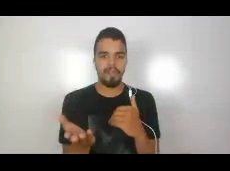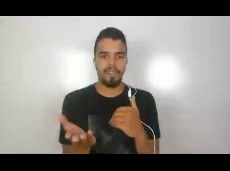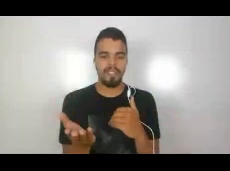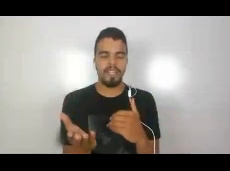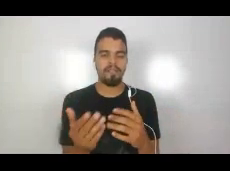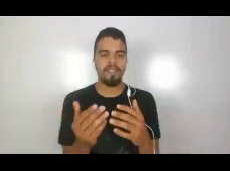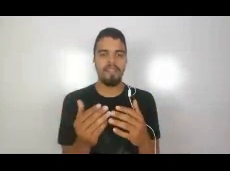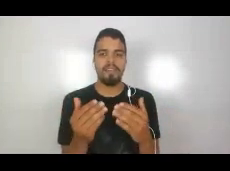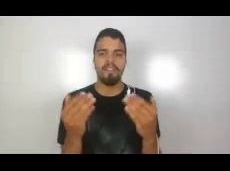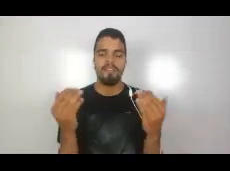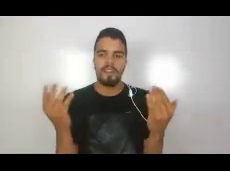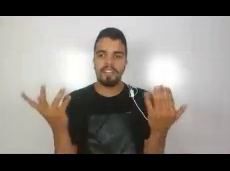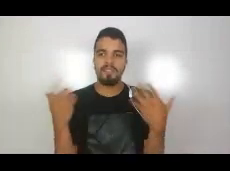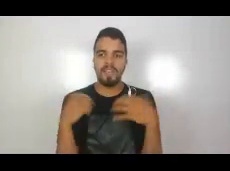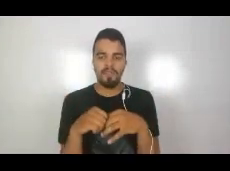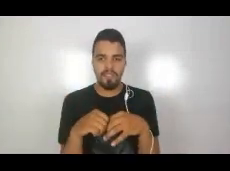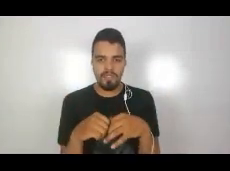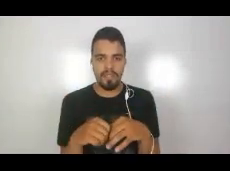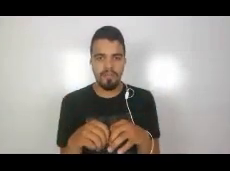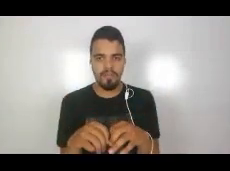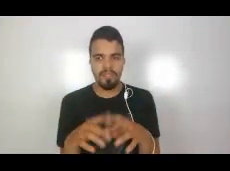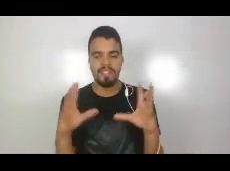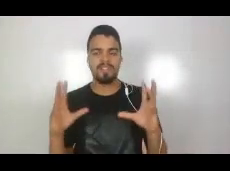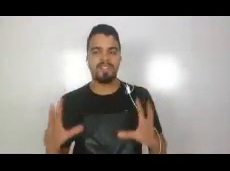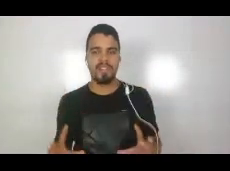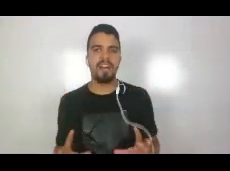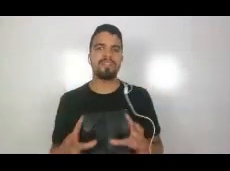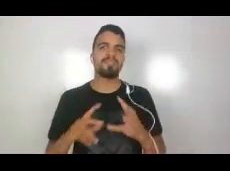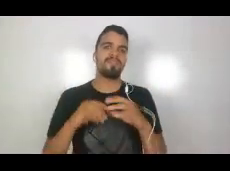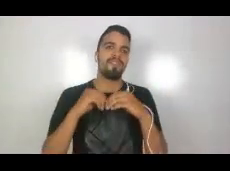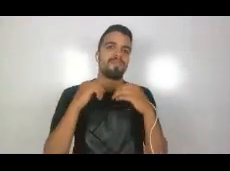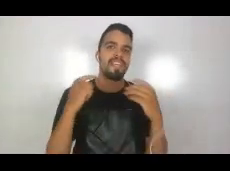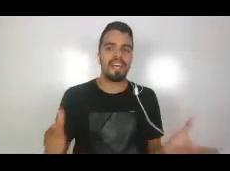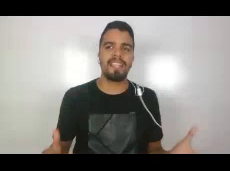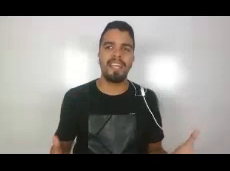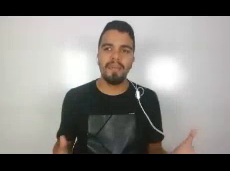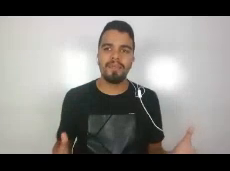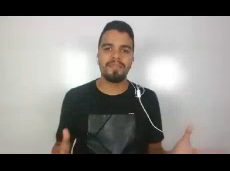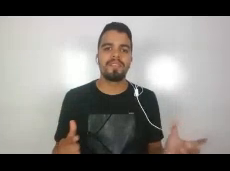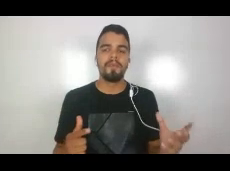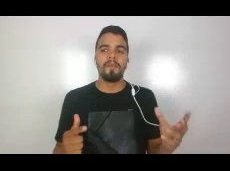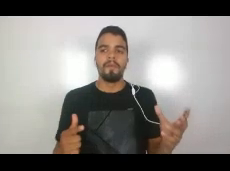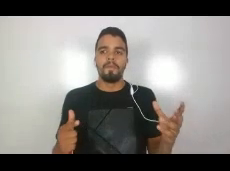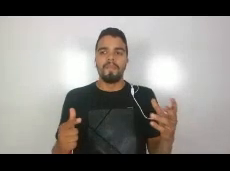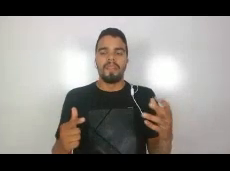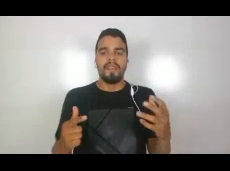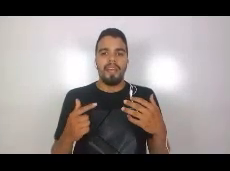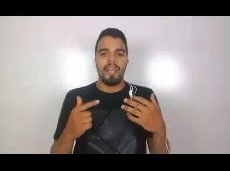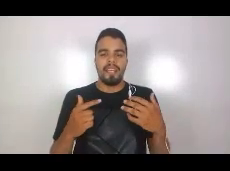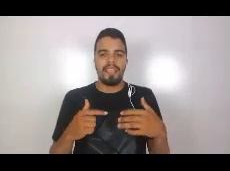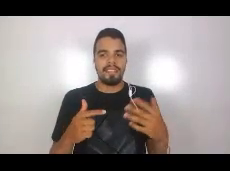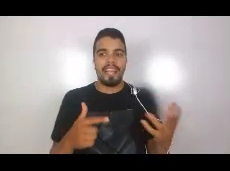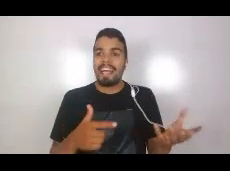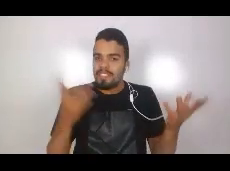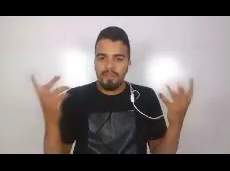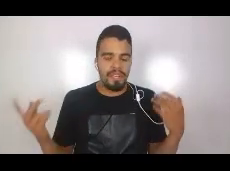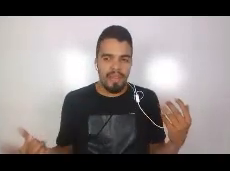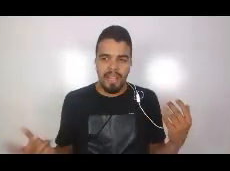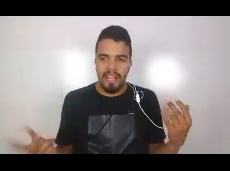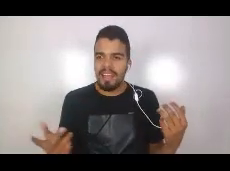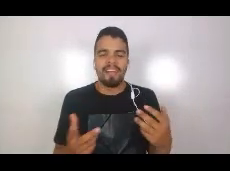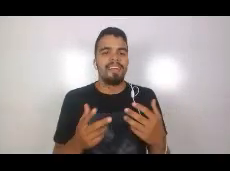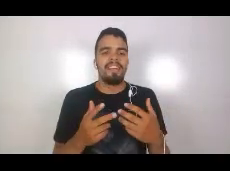por este processo, né? Fazer com que os conteúdos escolares, os conteúdos acadêmicos, da